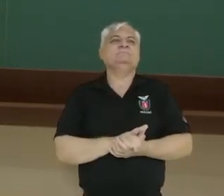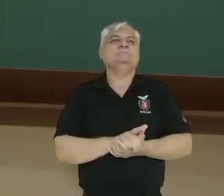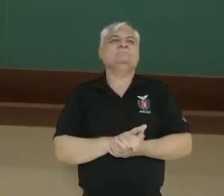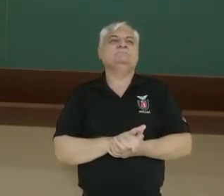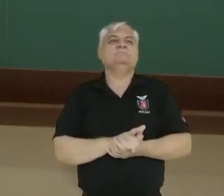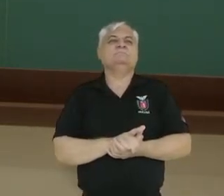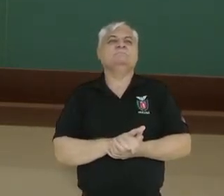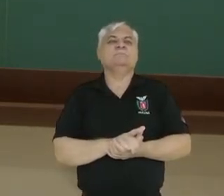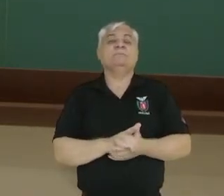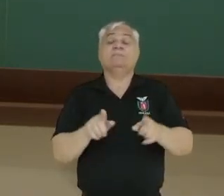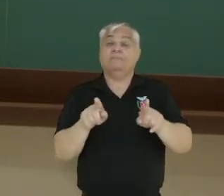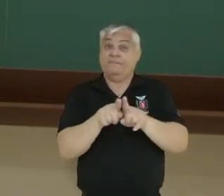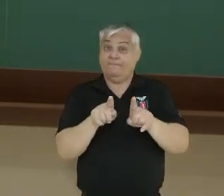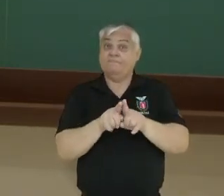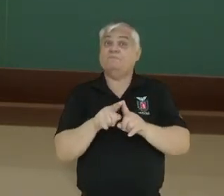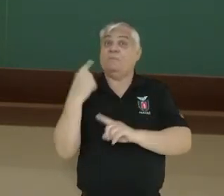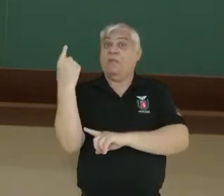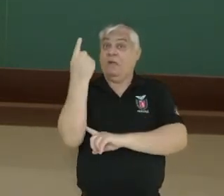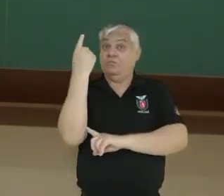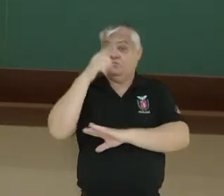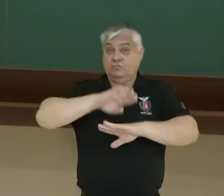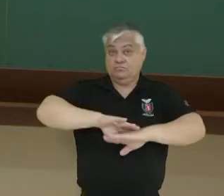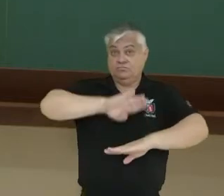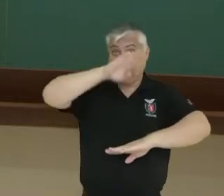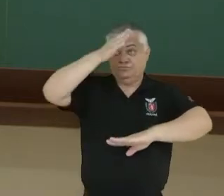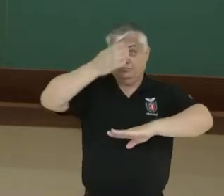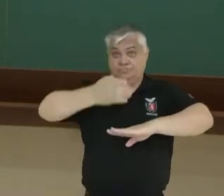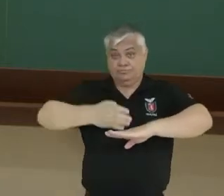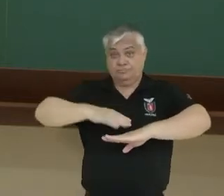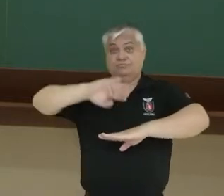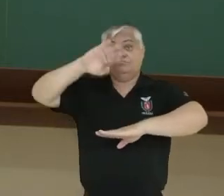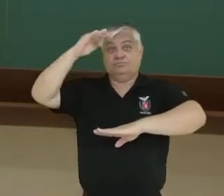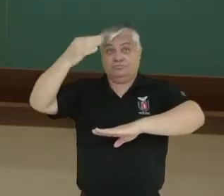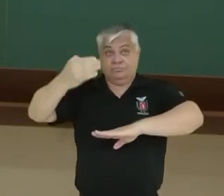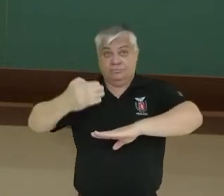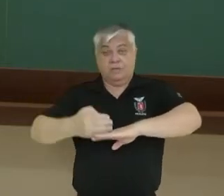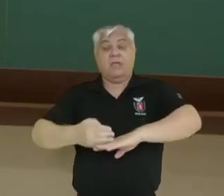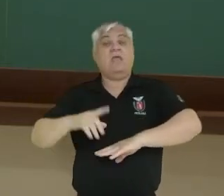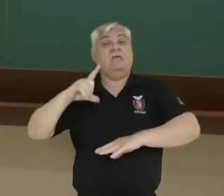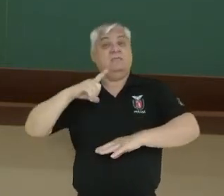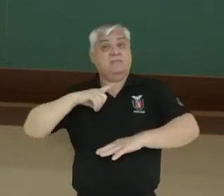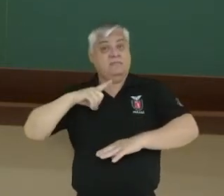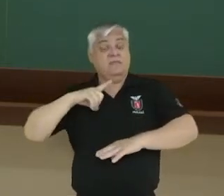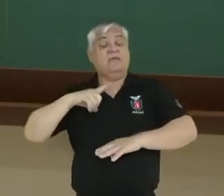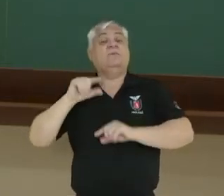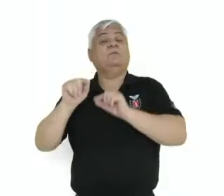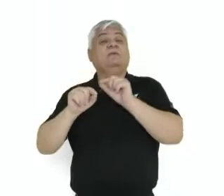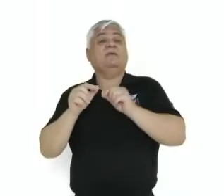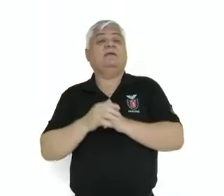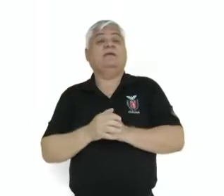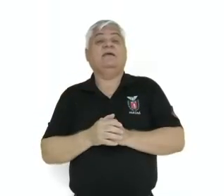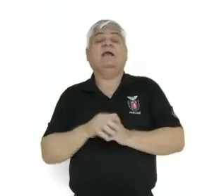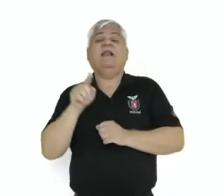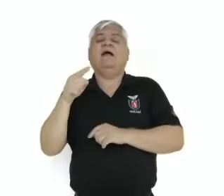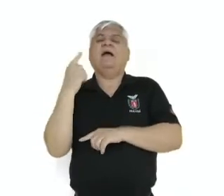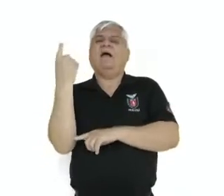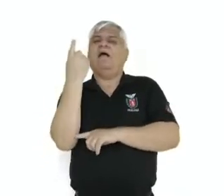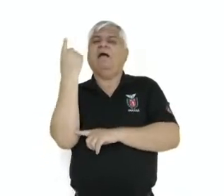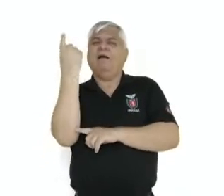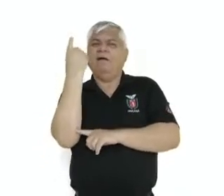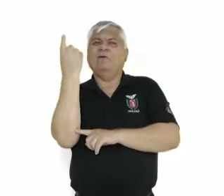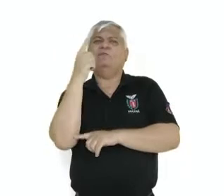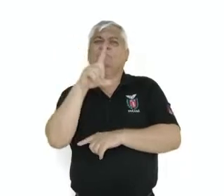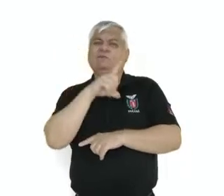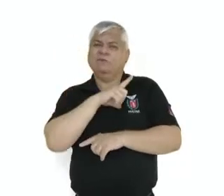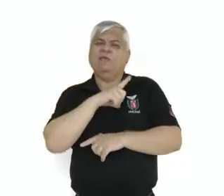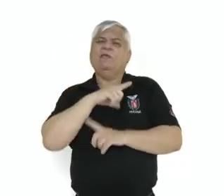vamos ter o tropical de altitude, como a gente tinha falado, né? Em algumas áreas do sudeste, as altitudes são mais elevadas.